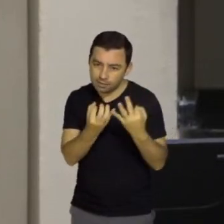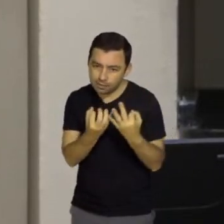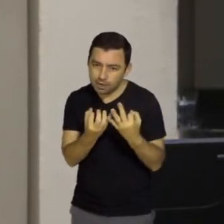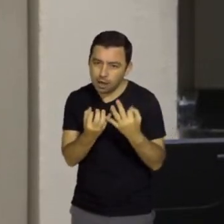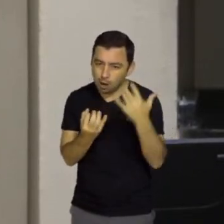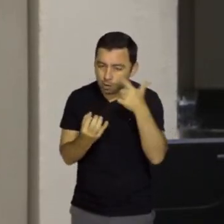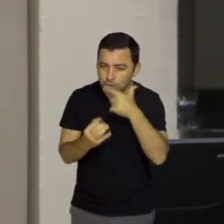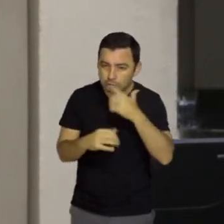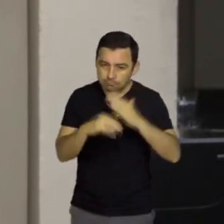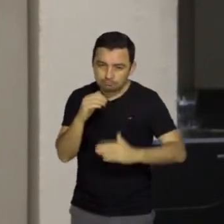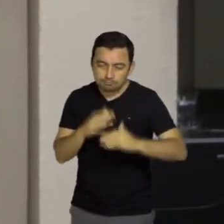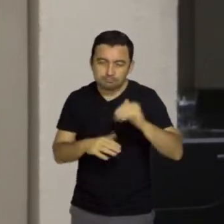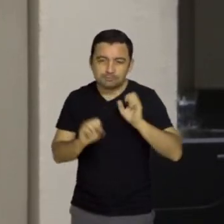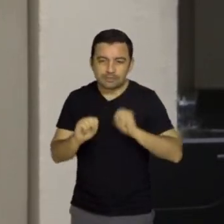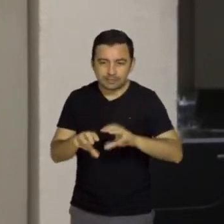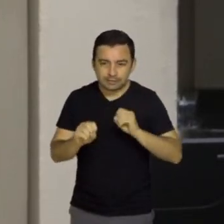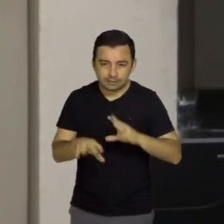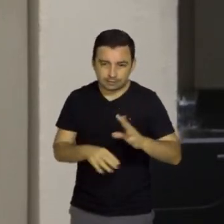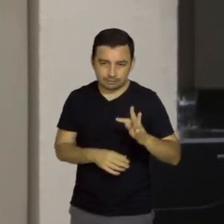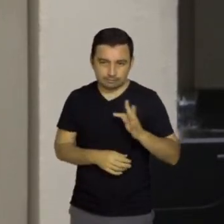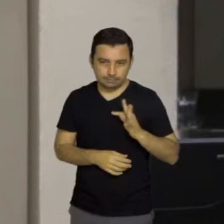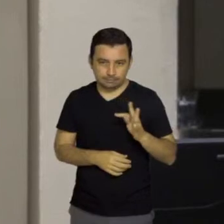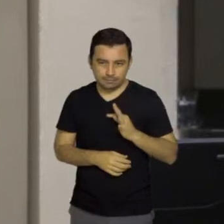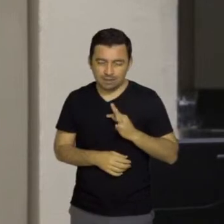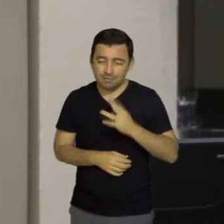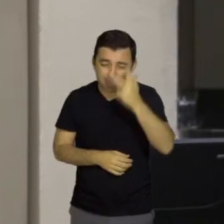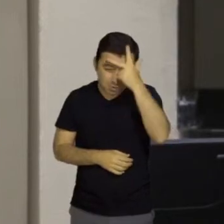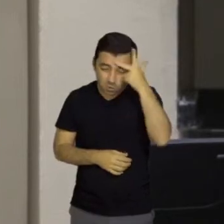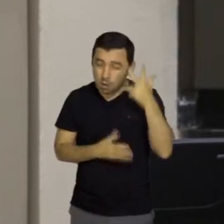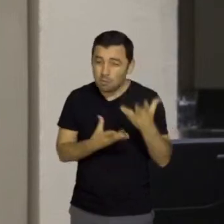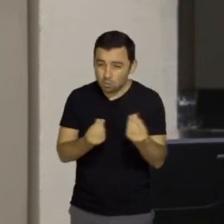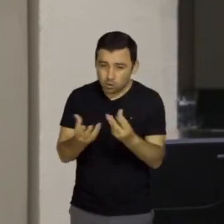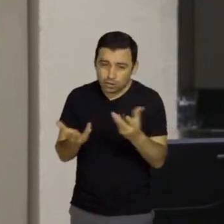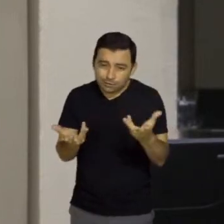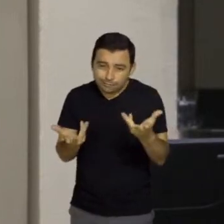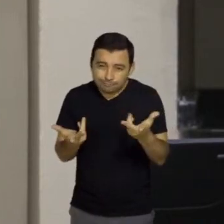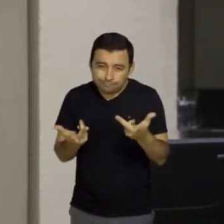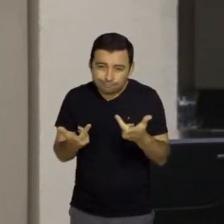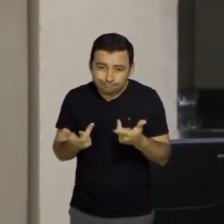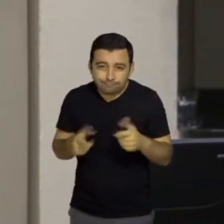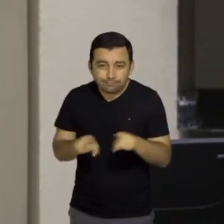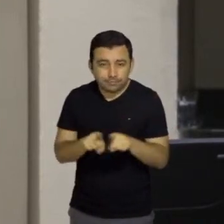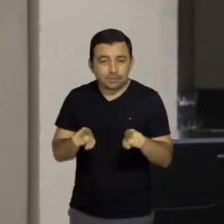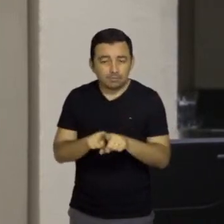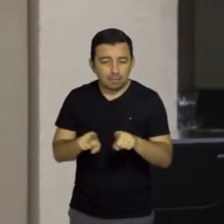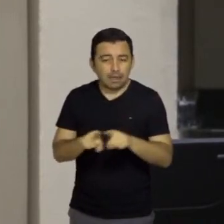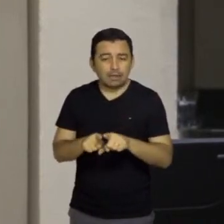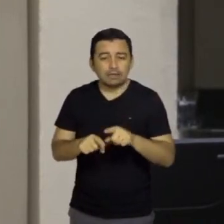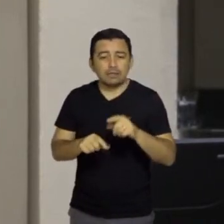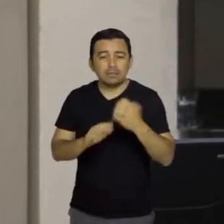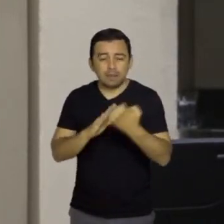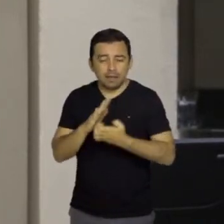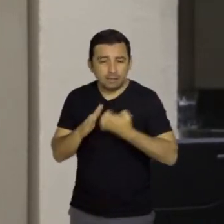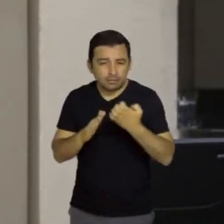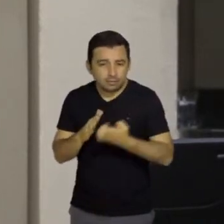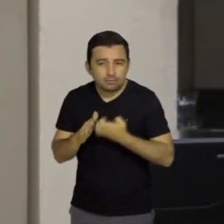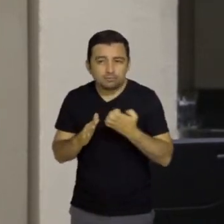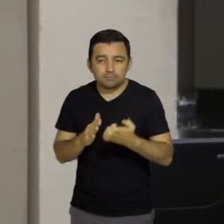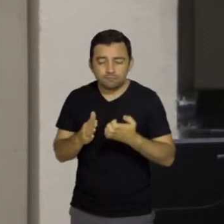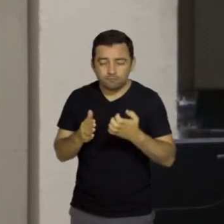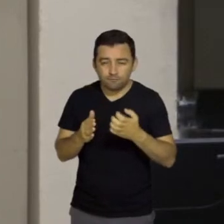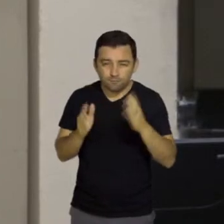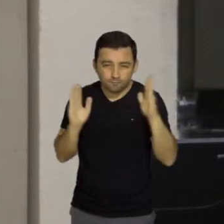no ensino técnico. Muita gente também se qualificou para trabalhar em empresas do segmento agropecuário. A escola